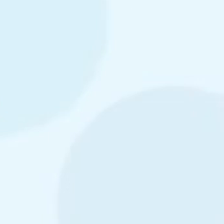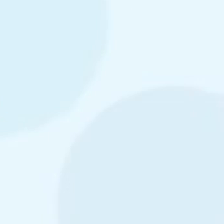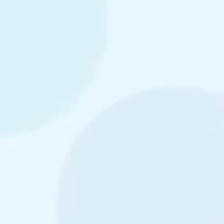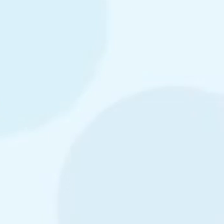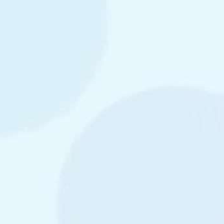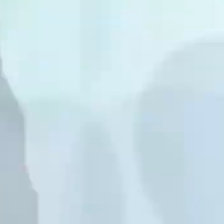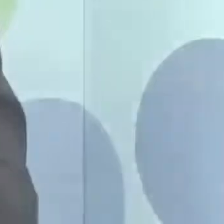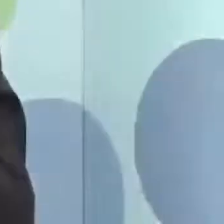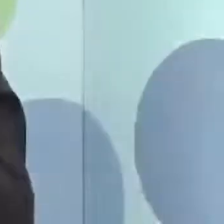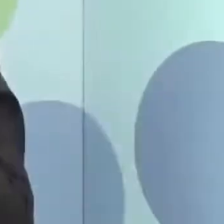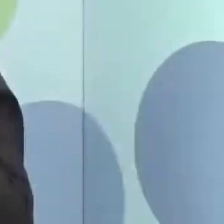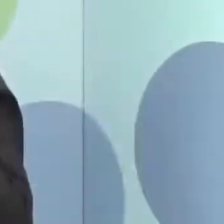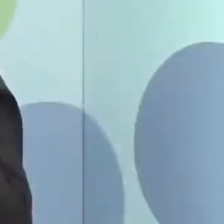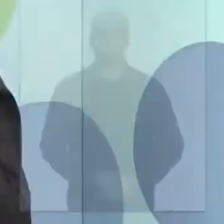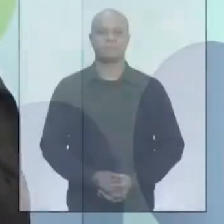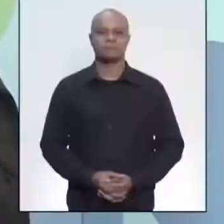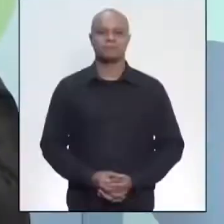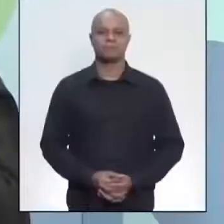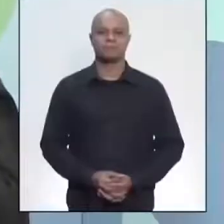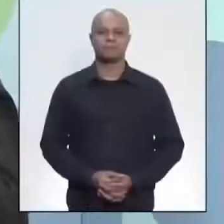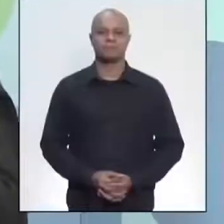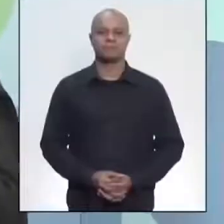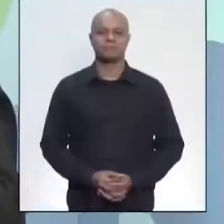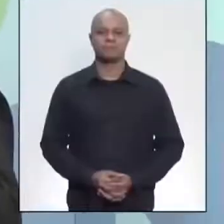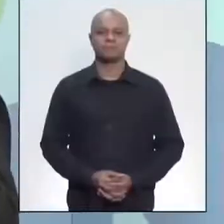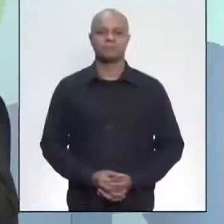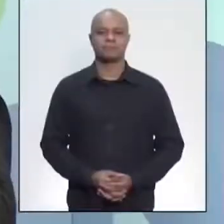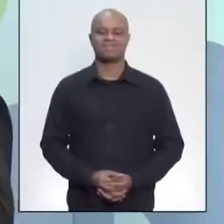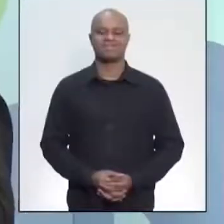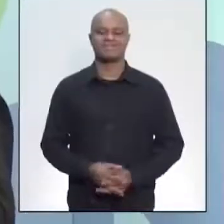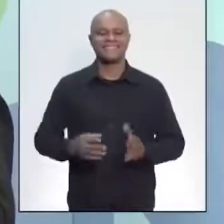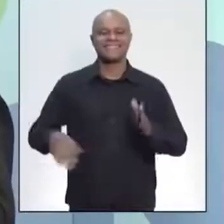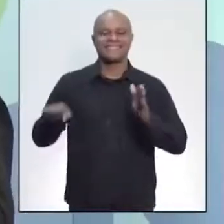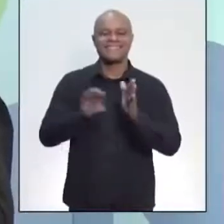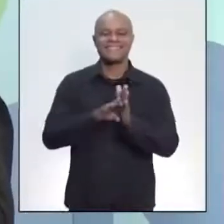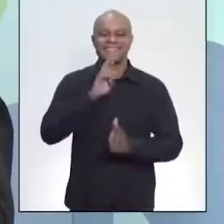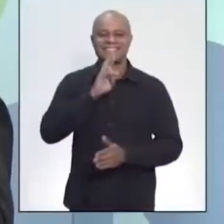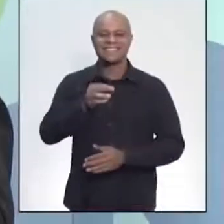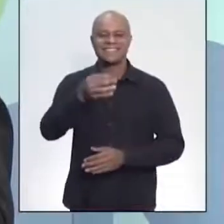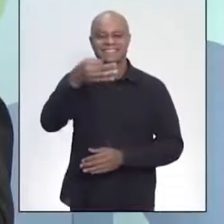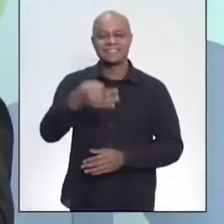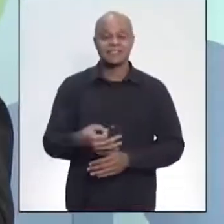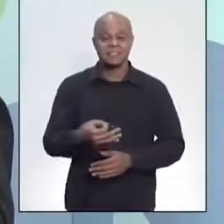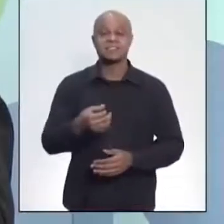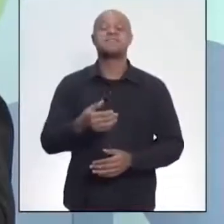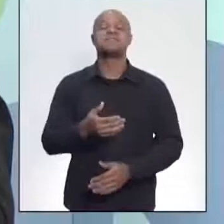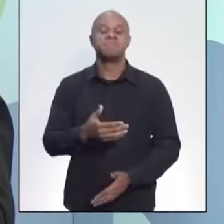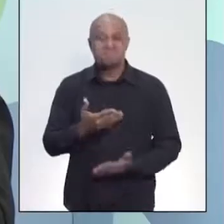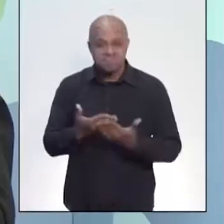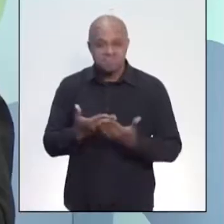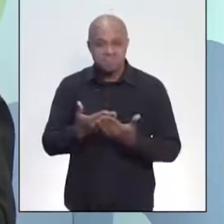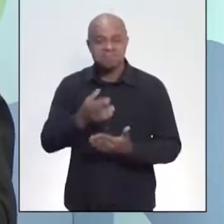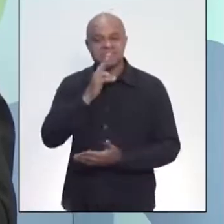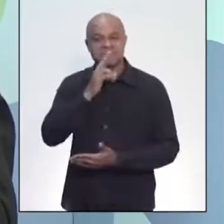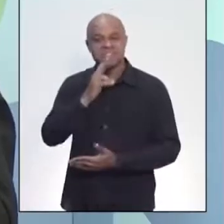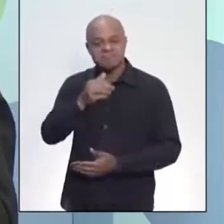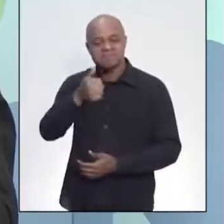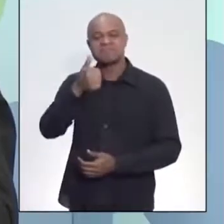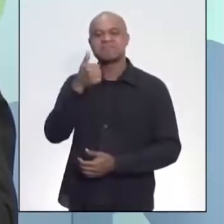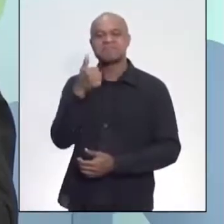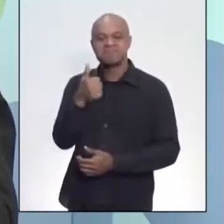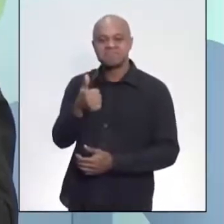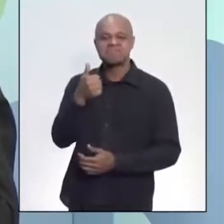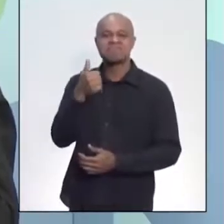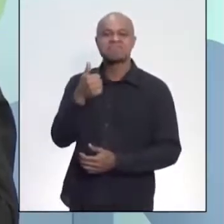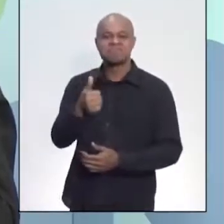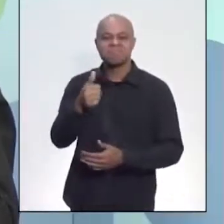aí e voltamos para interação os estudantes estão respondendo aqui estão afirmando que